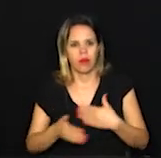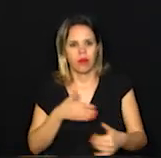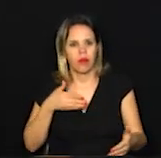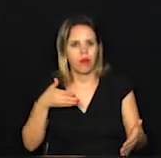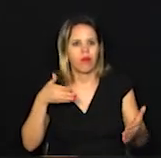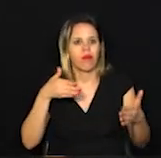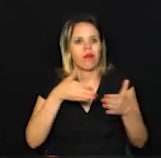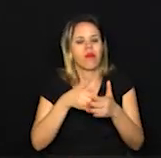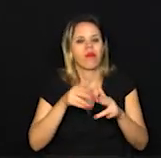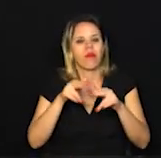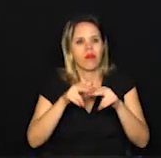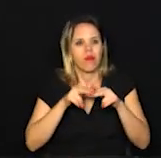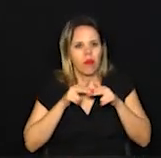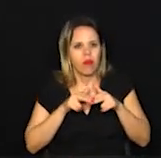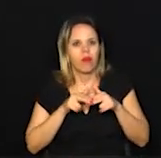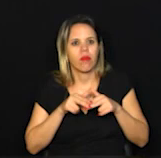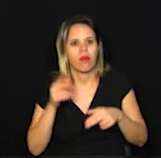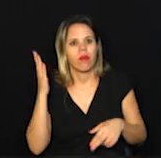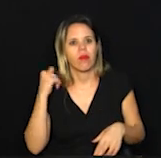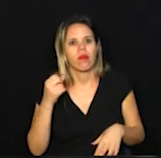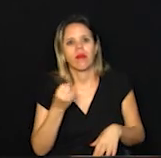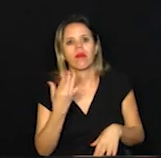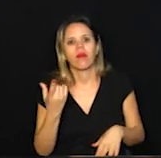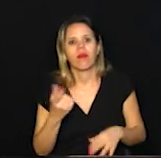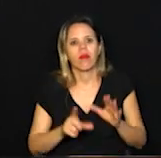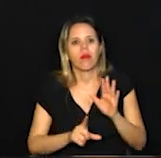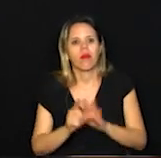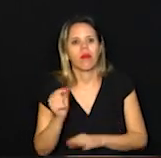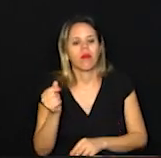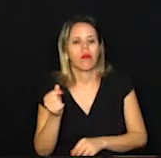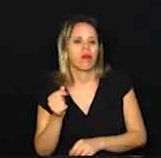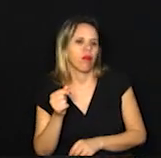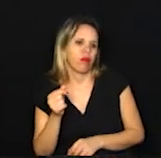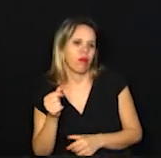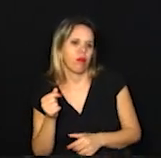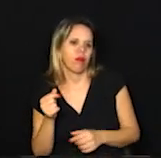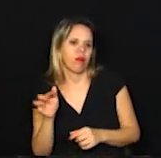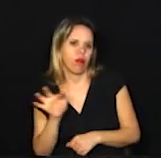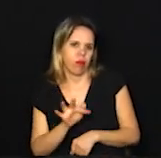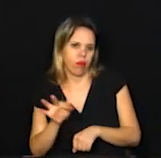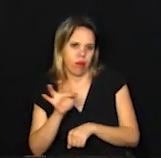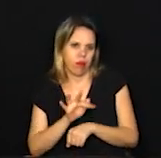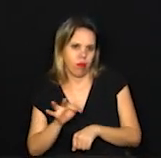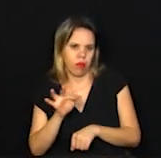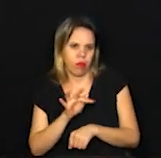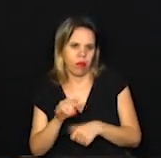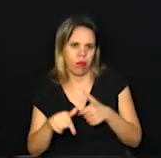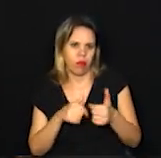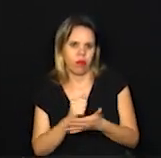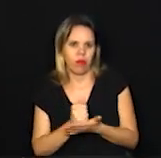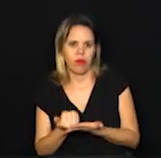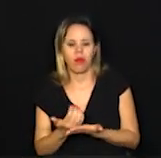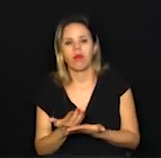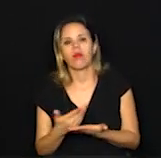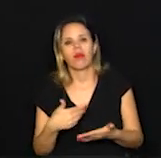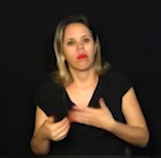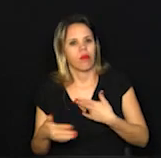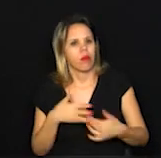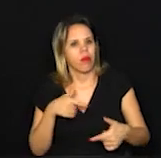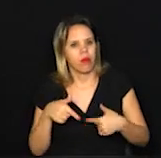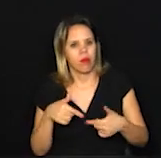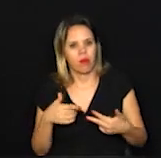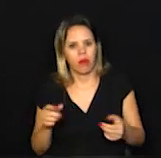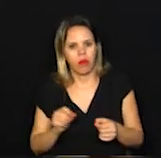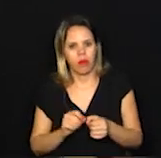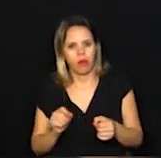burocracia envolvida em se ter que saber quanto cada um ganha no mercado formal, na carteira de trabalho assinado ou em qualquer atividade